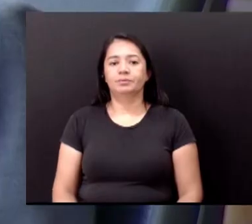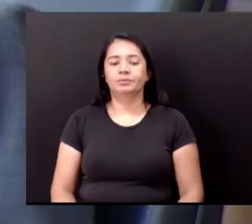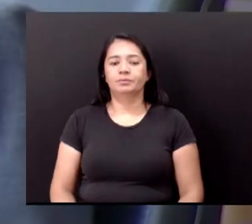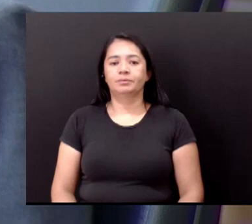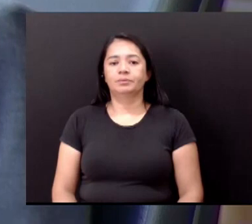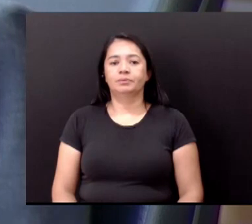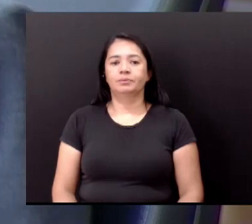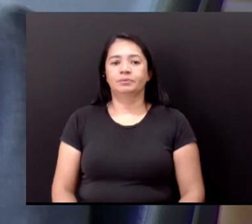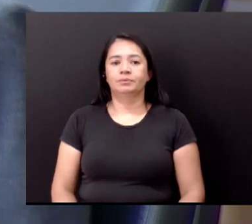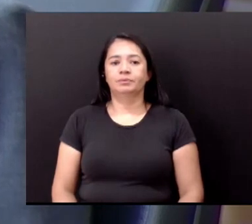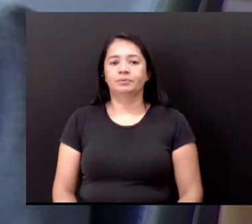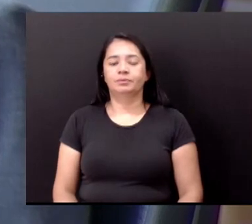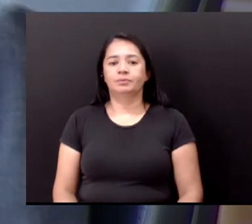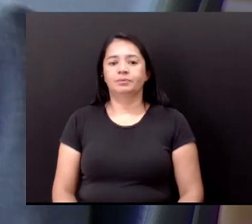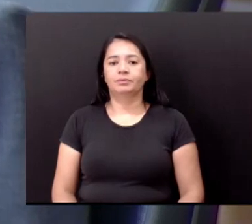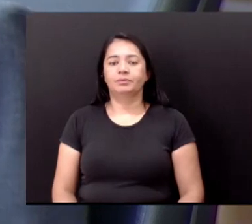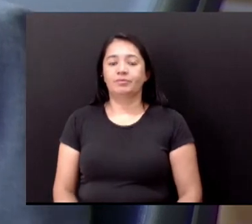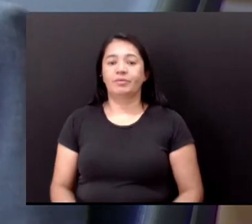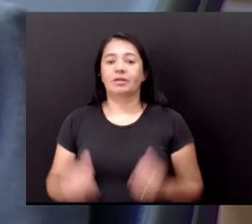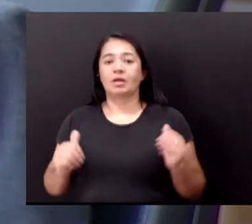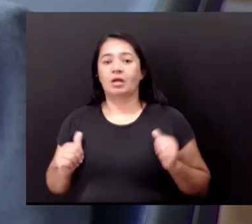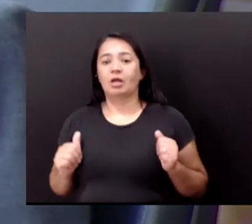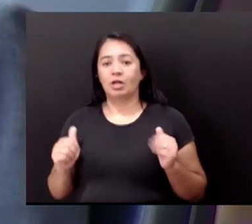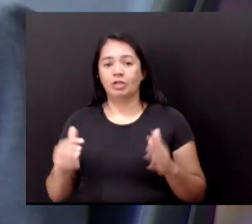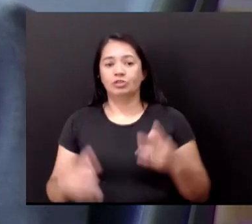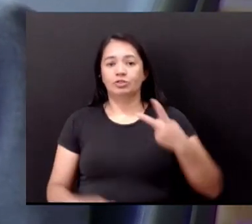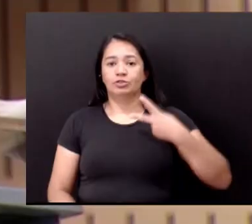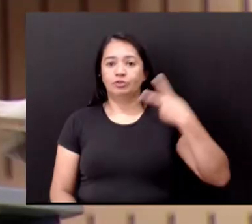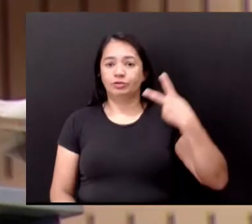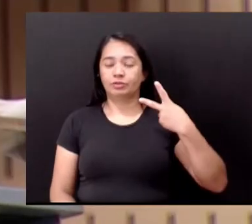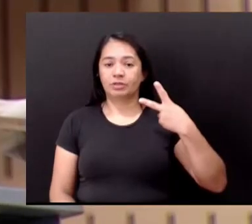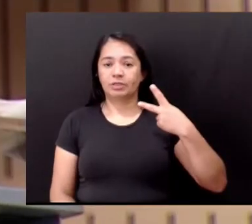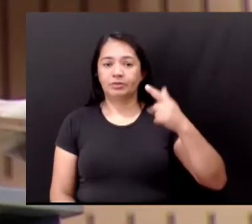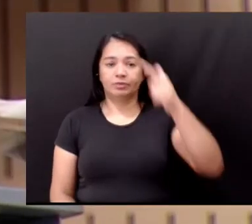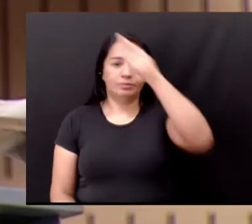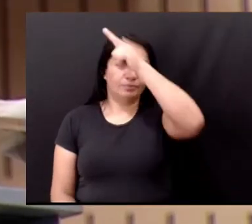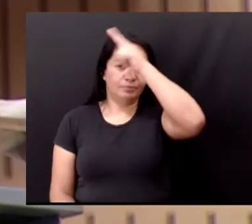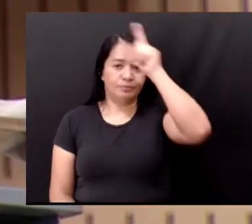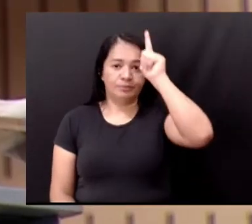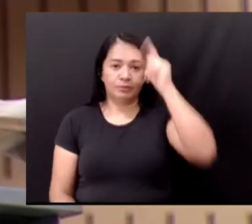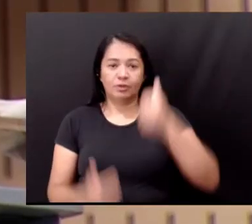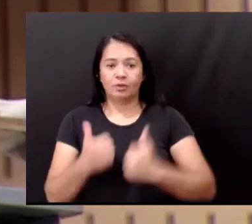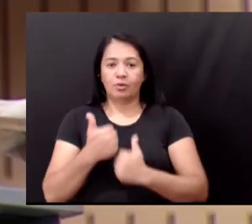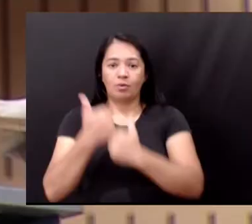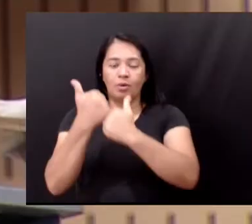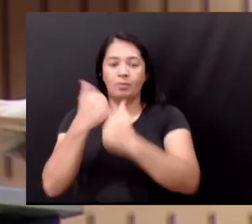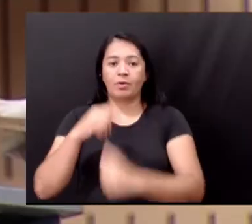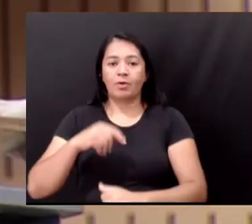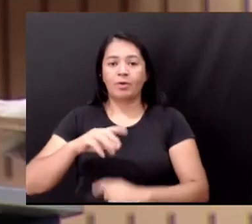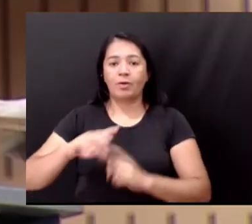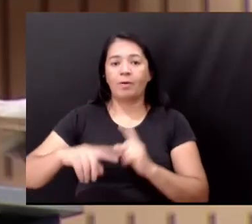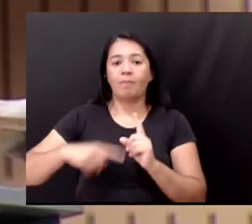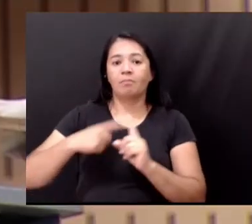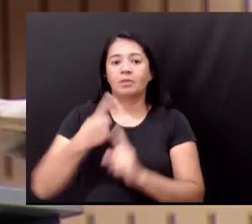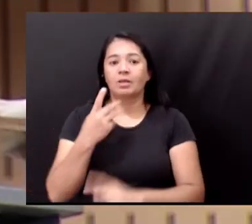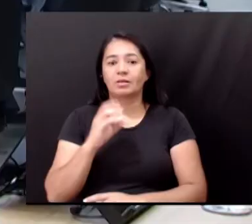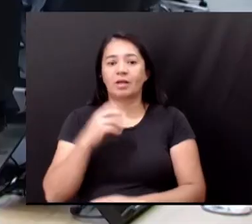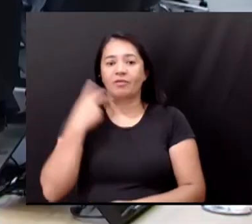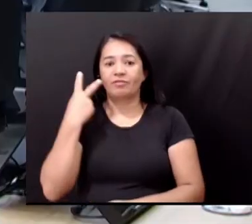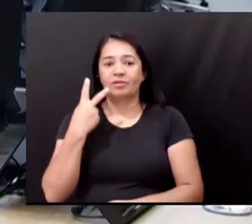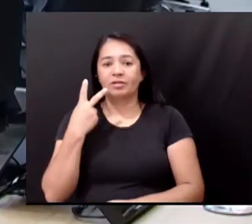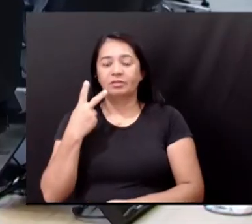A iniciativa é do vereador Gustavo Peta, com o apoio de mais 10 parlamentares, e tem como